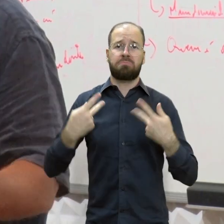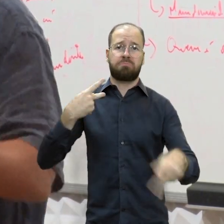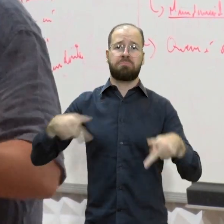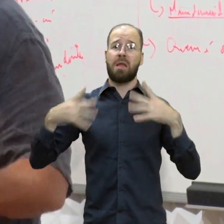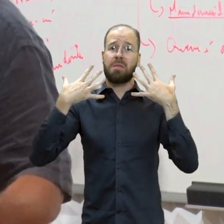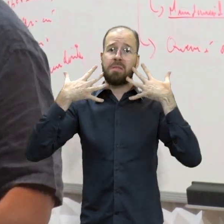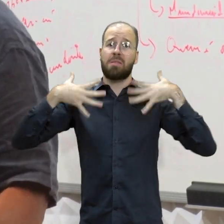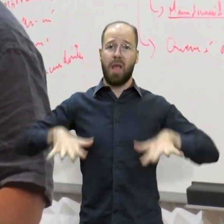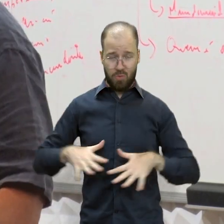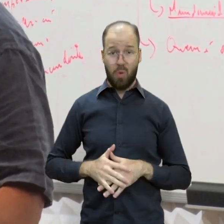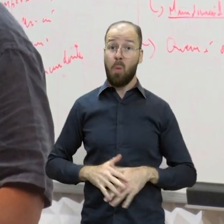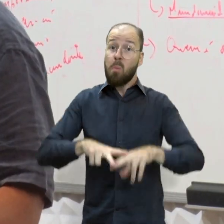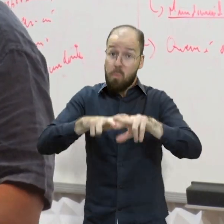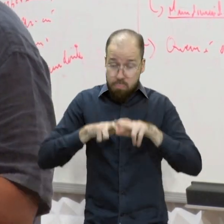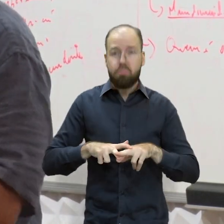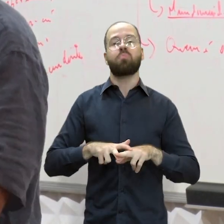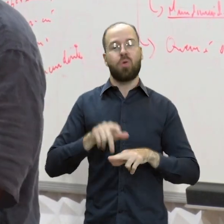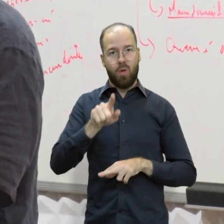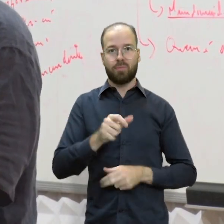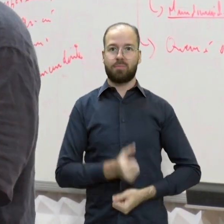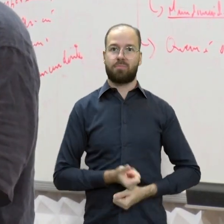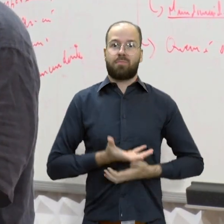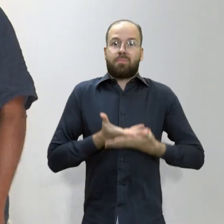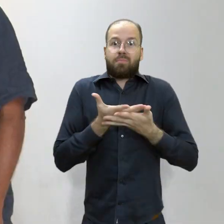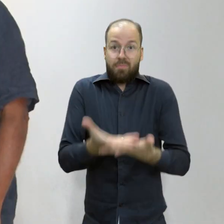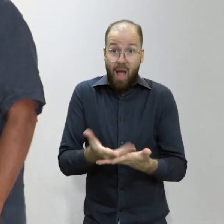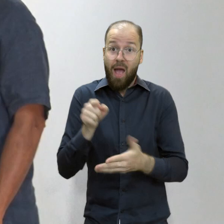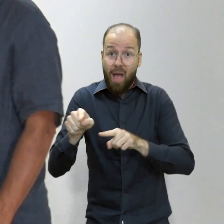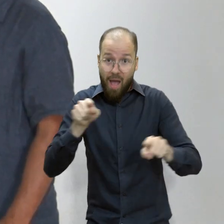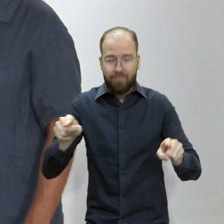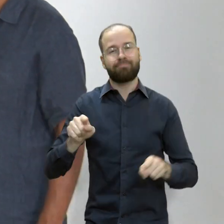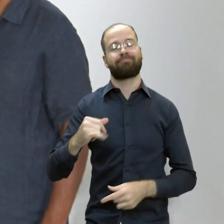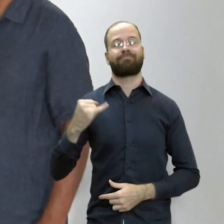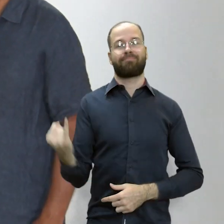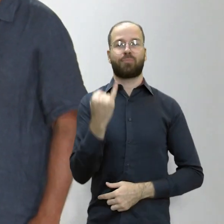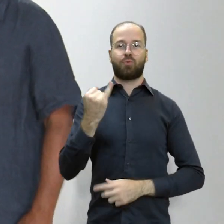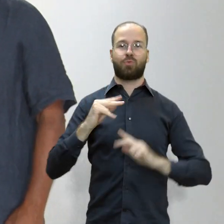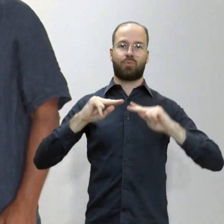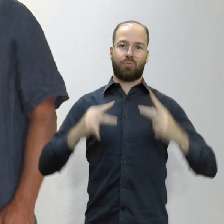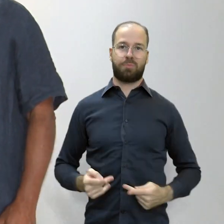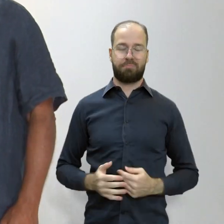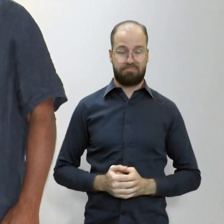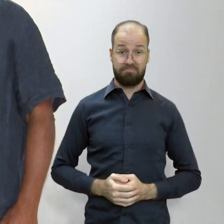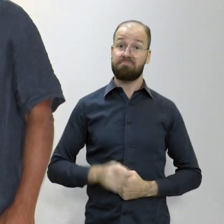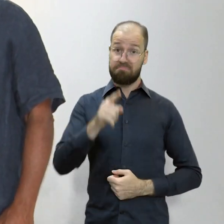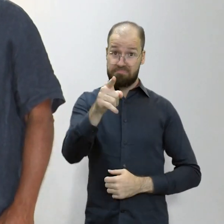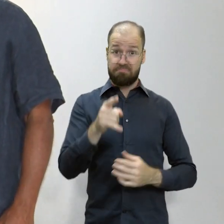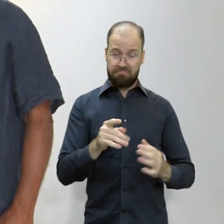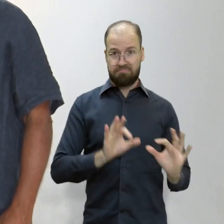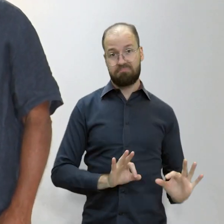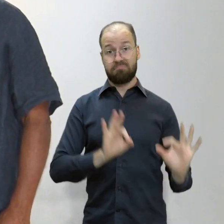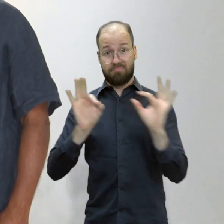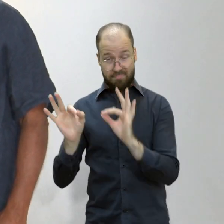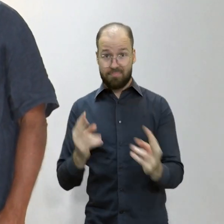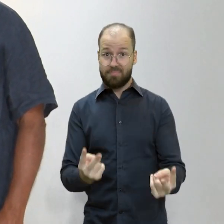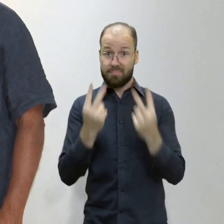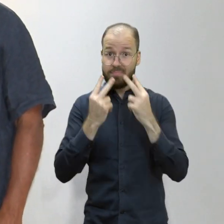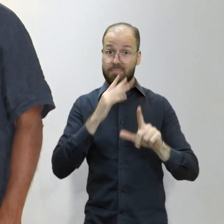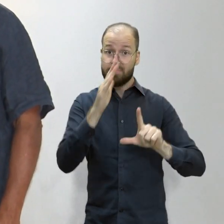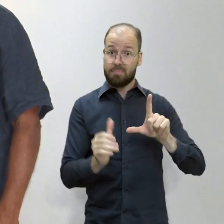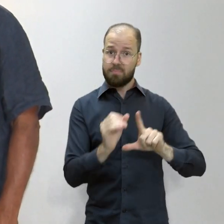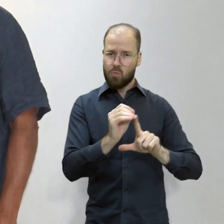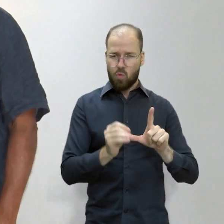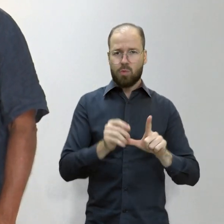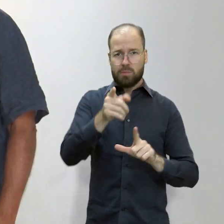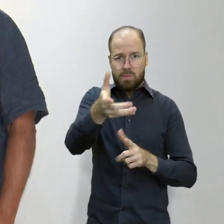modos de manifestação é uma tarefa fundamental de CLTM. Para você que acompanha o Mundo UFG e quer continuar informado nas atividades